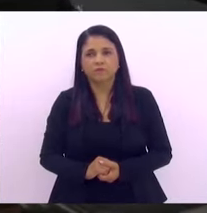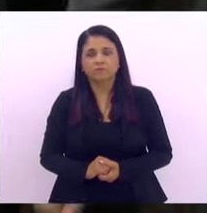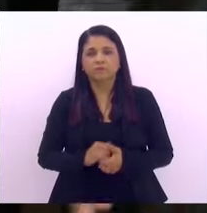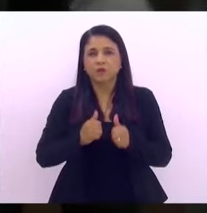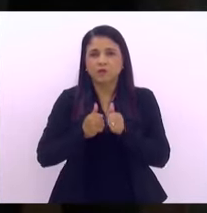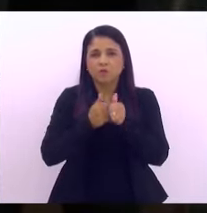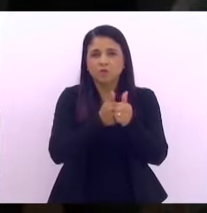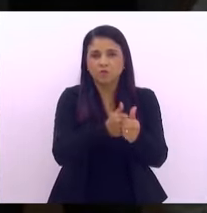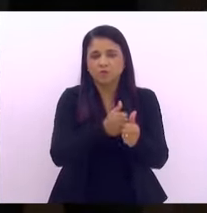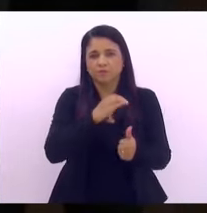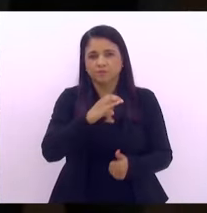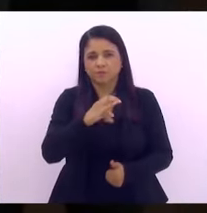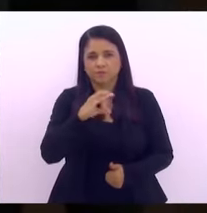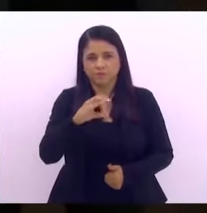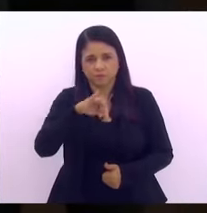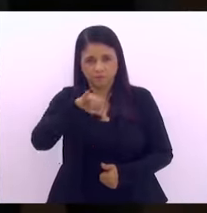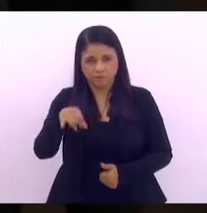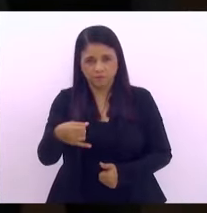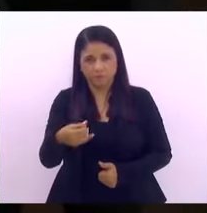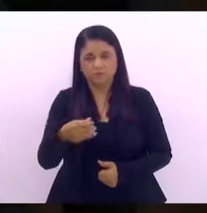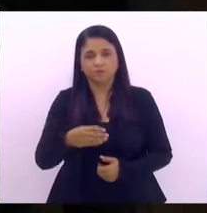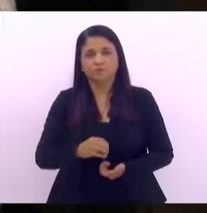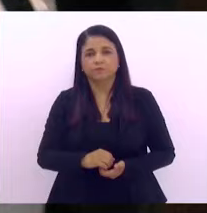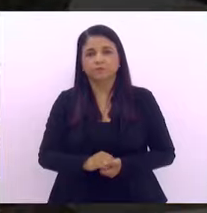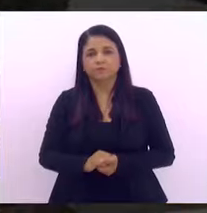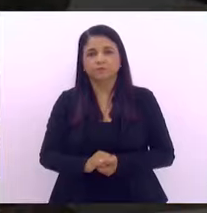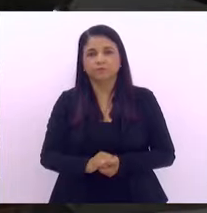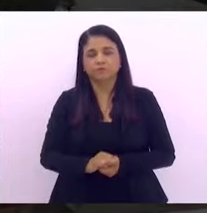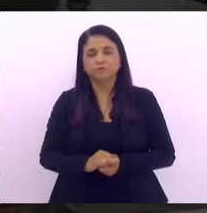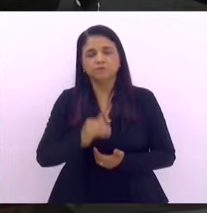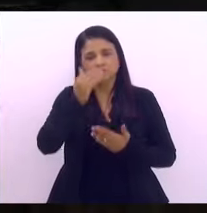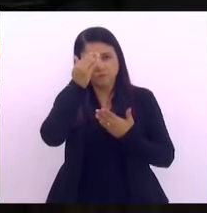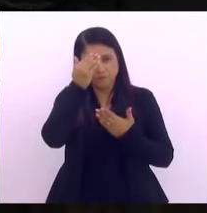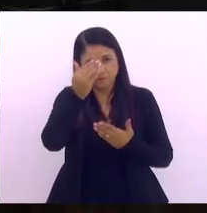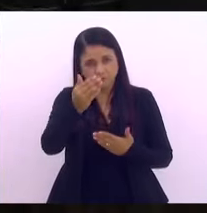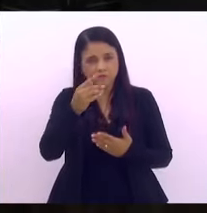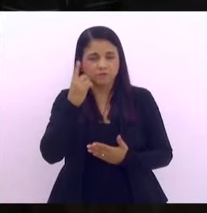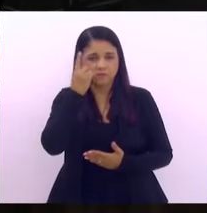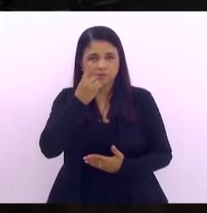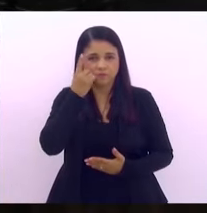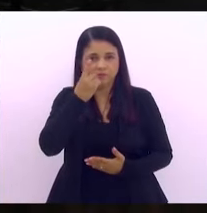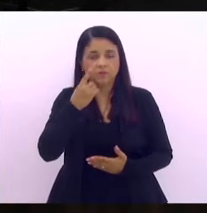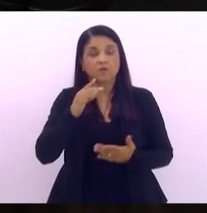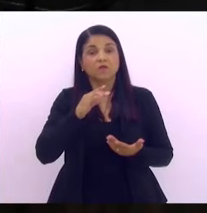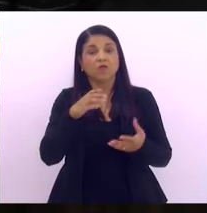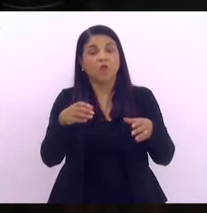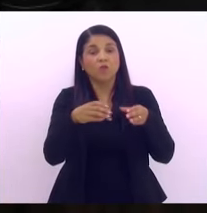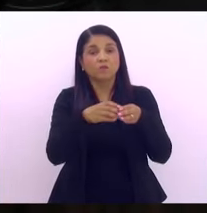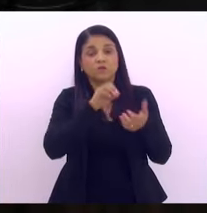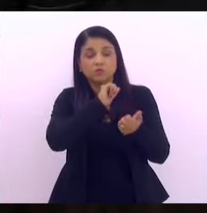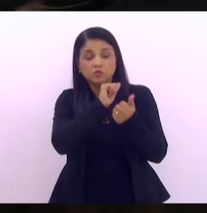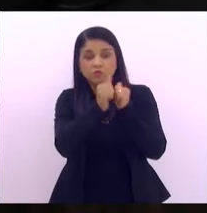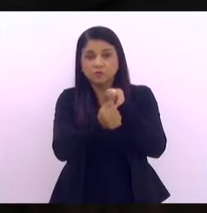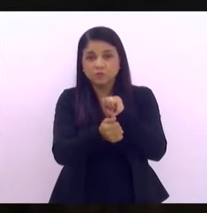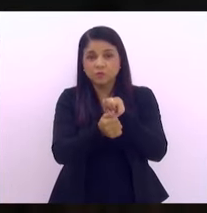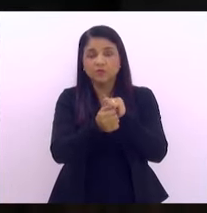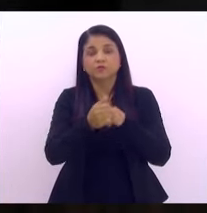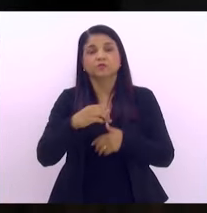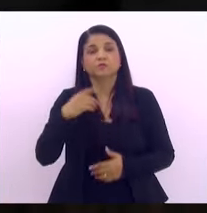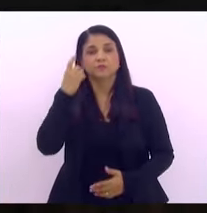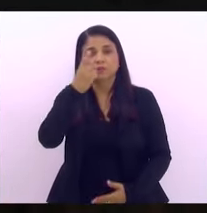Acompanha a CCJ, presidente. Muito obrigado, deputado Munir. Pela Comissão de Esporte, deputado Carlinhos,